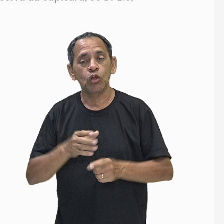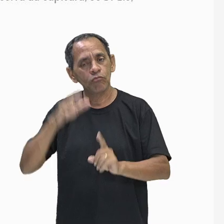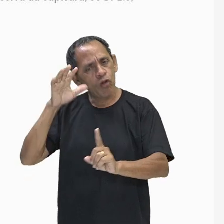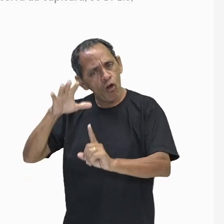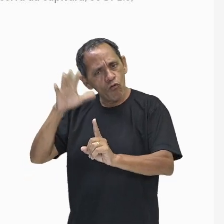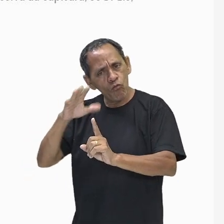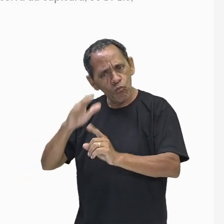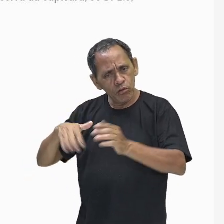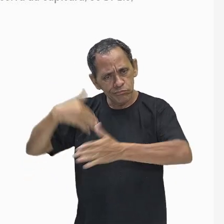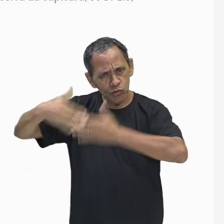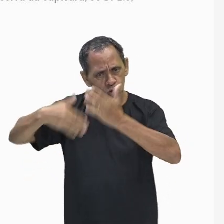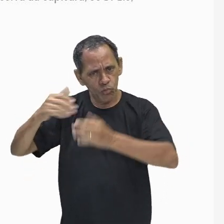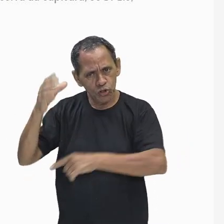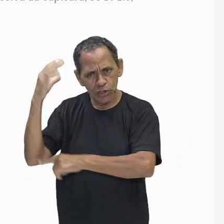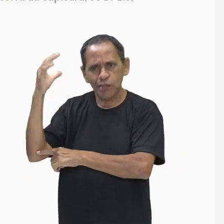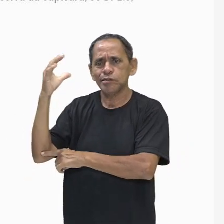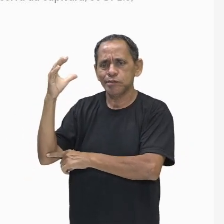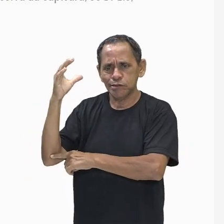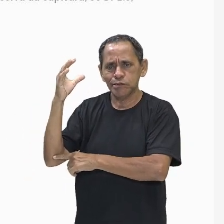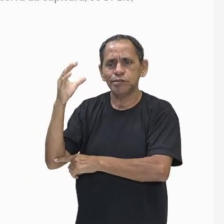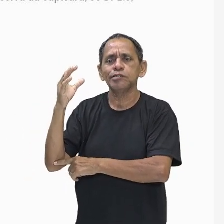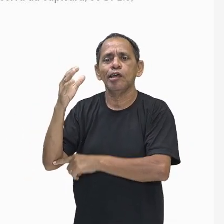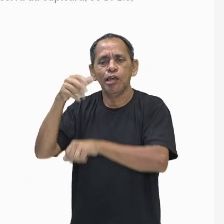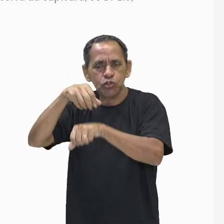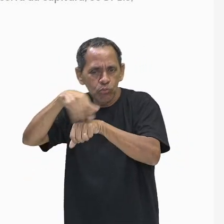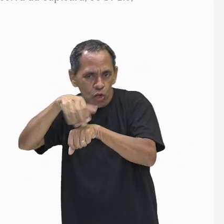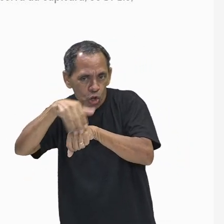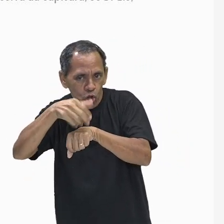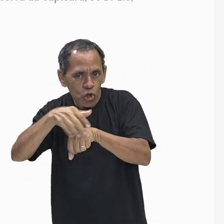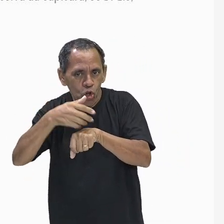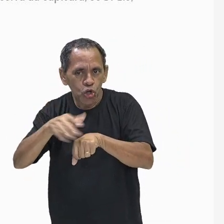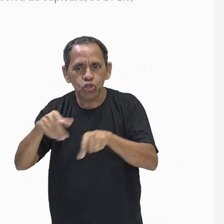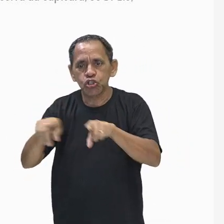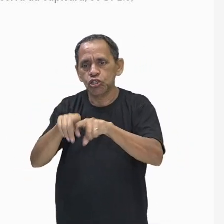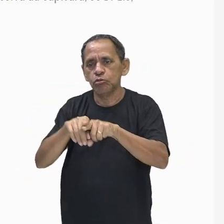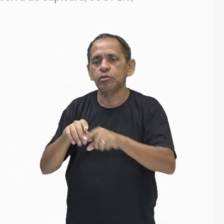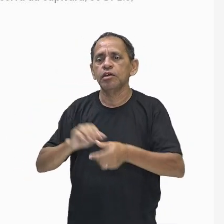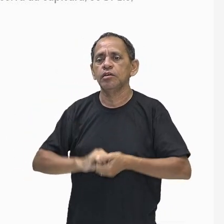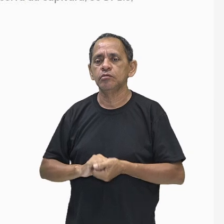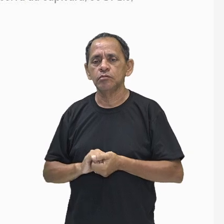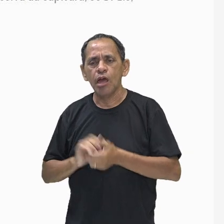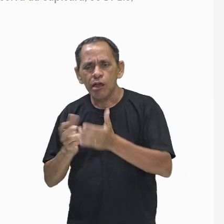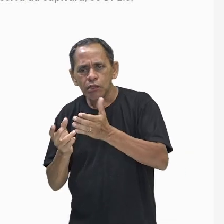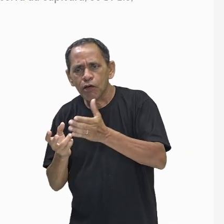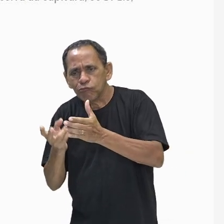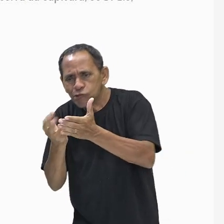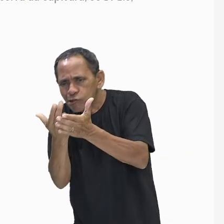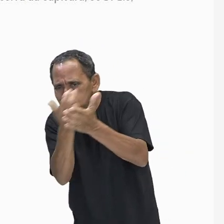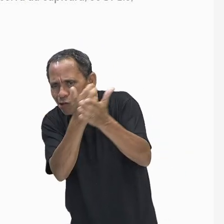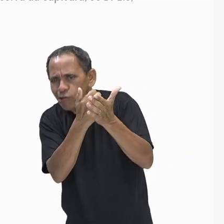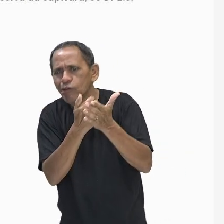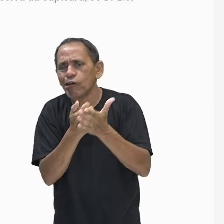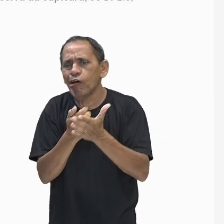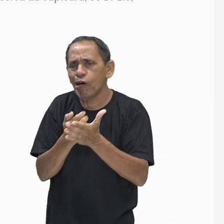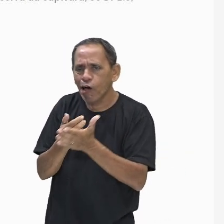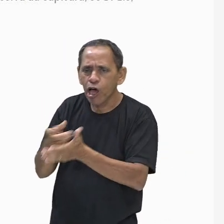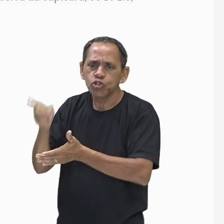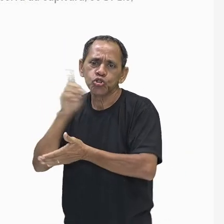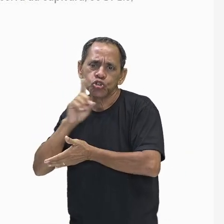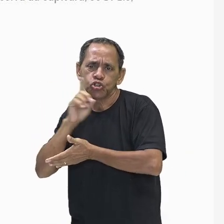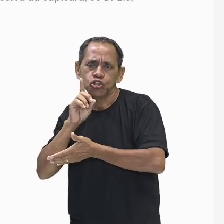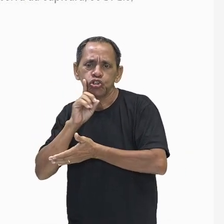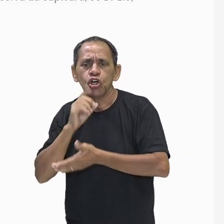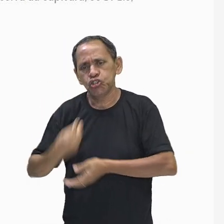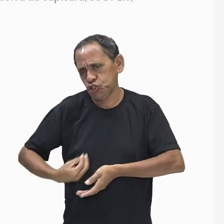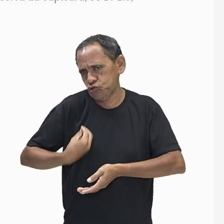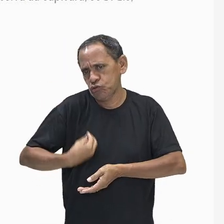também da história, a gente pode concluir que eles, naquele momento, estavam desenhando cenas do seu cotidiano, que obviamente